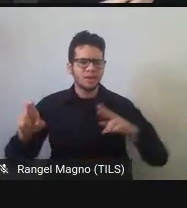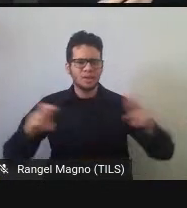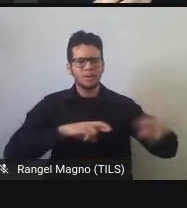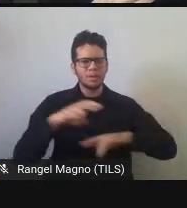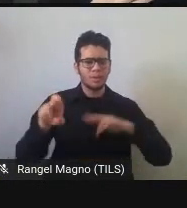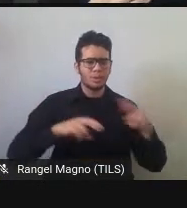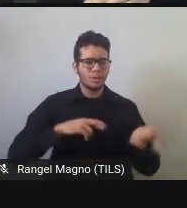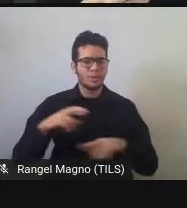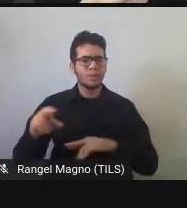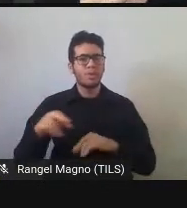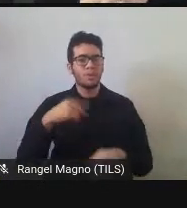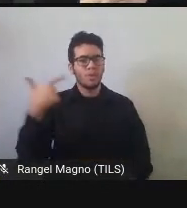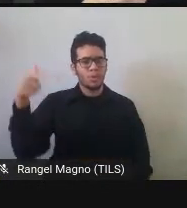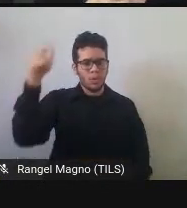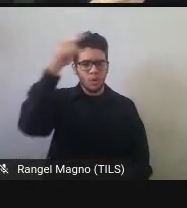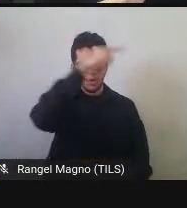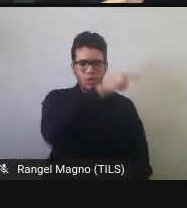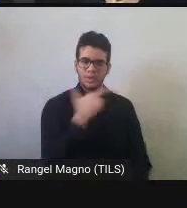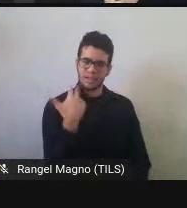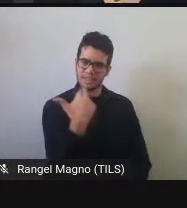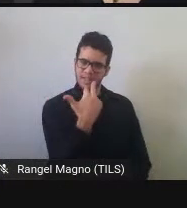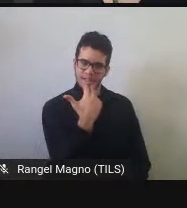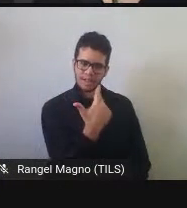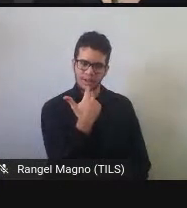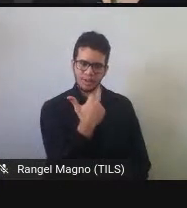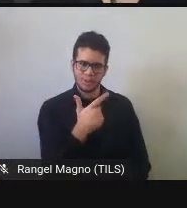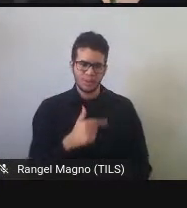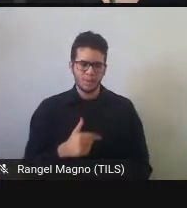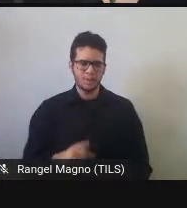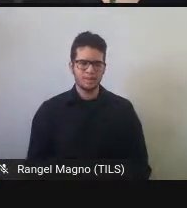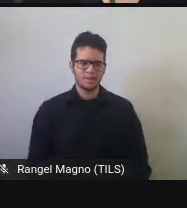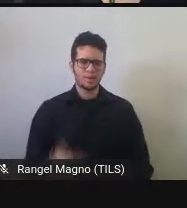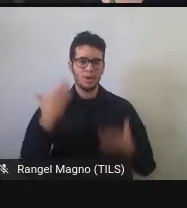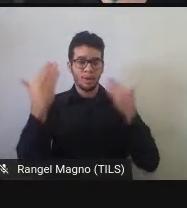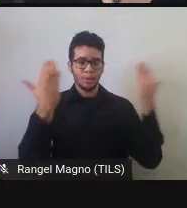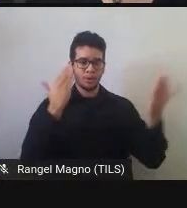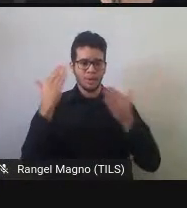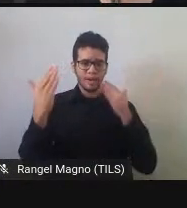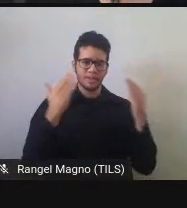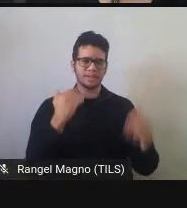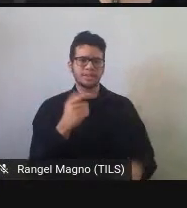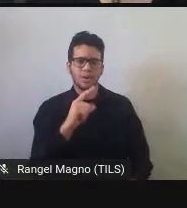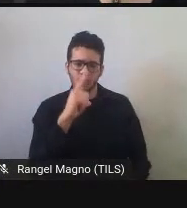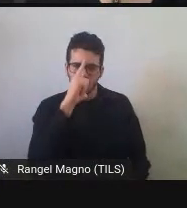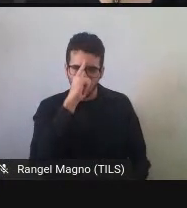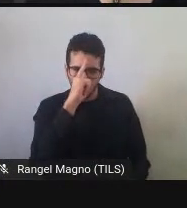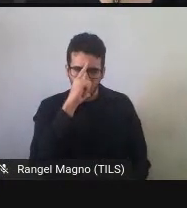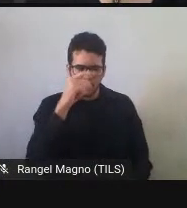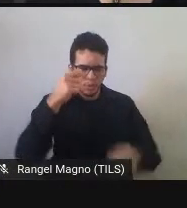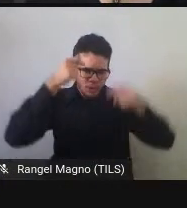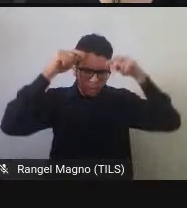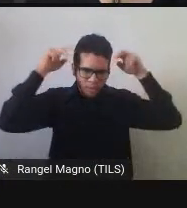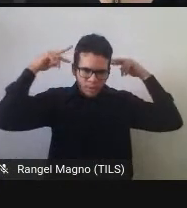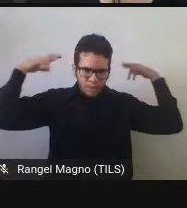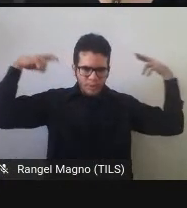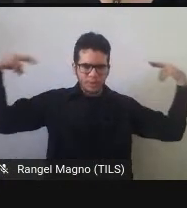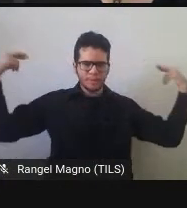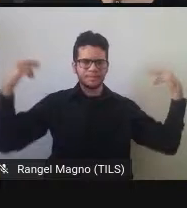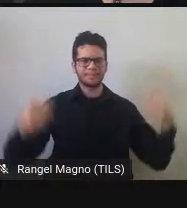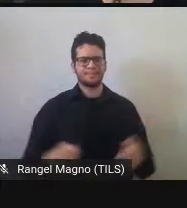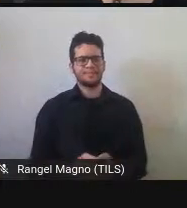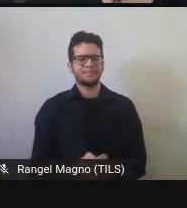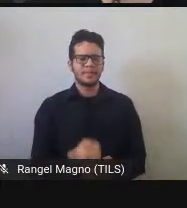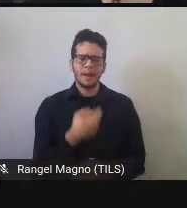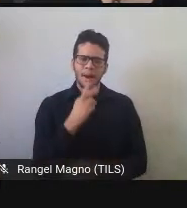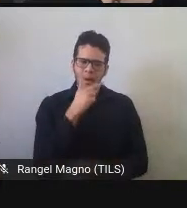com o grego então ele talvez esteja valorizando essa aposta na relação do